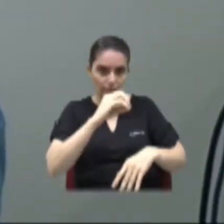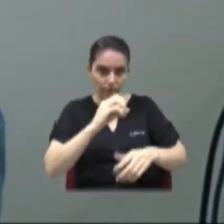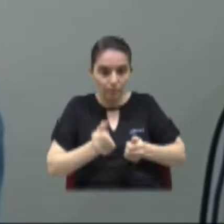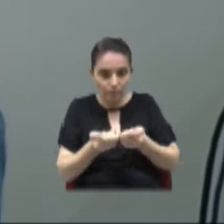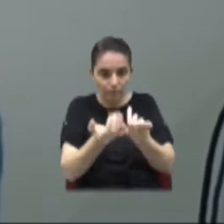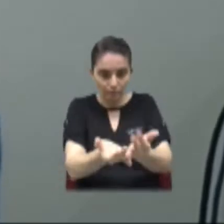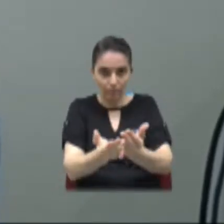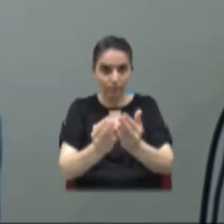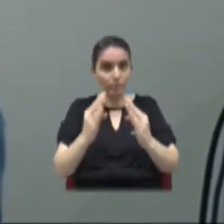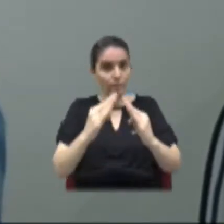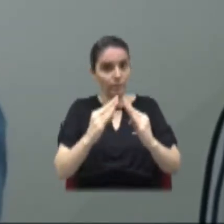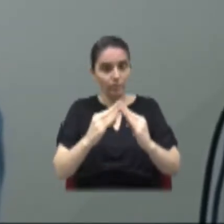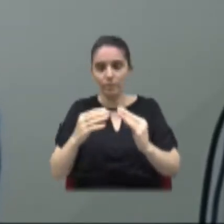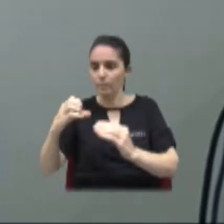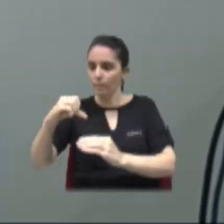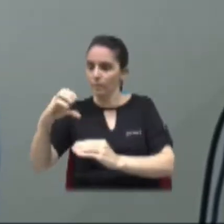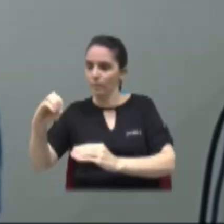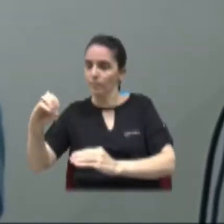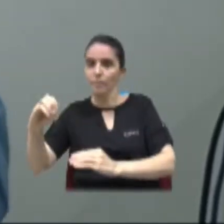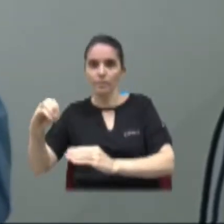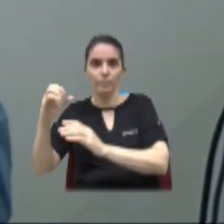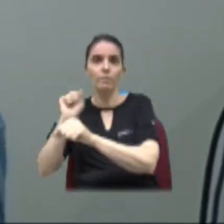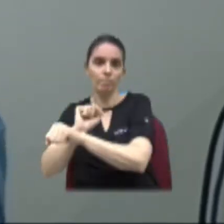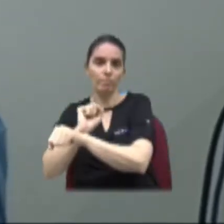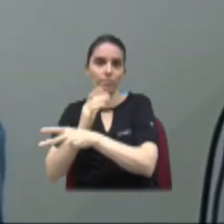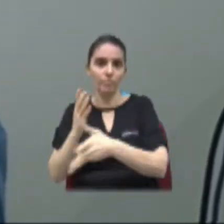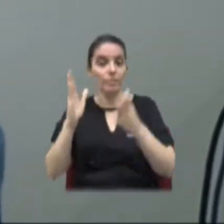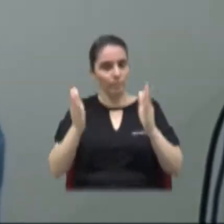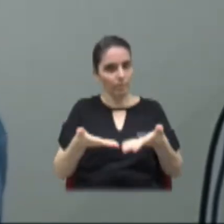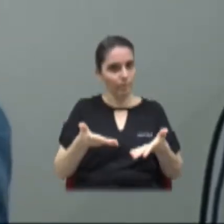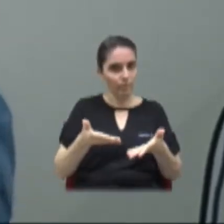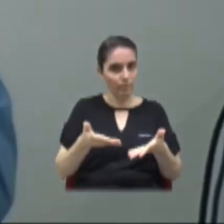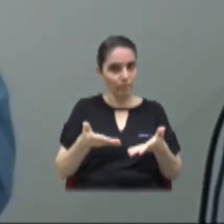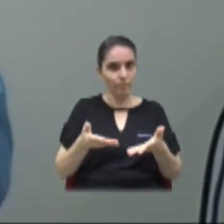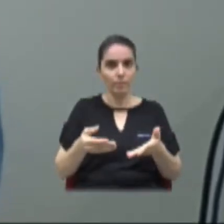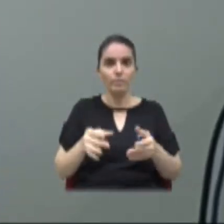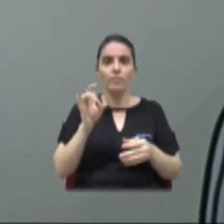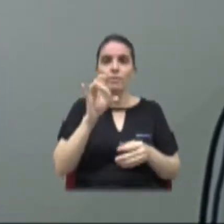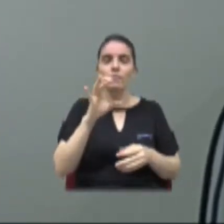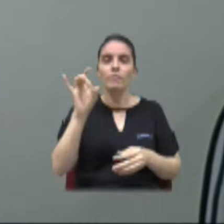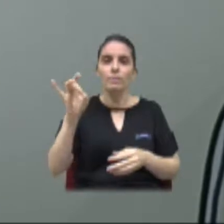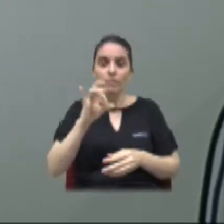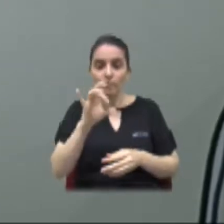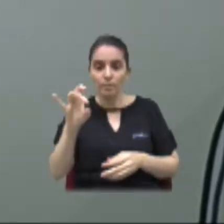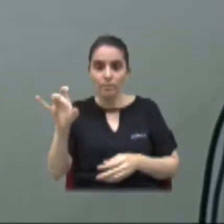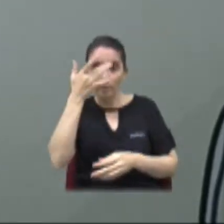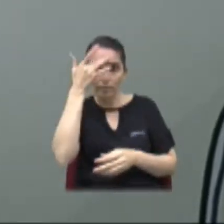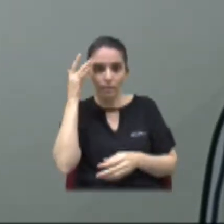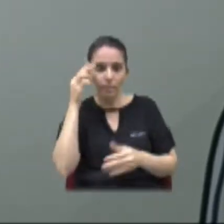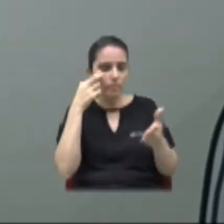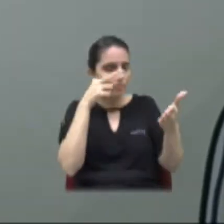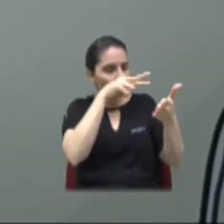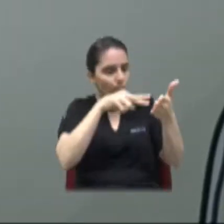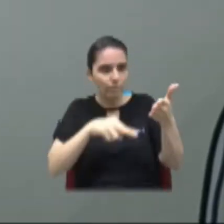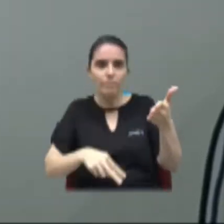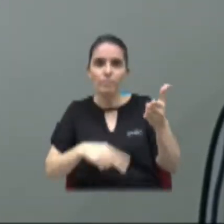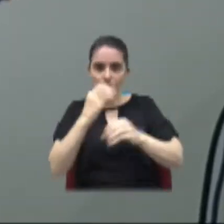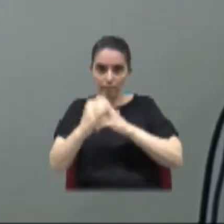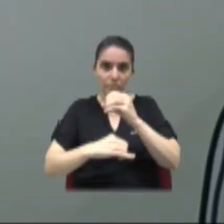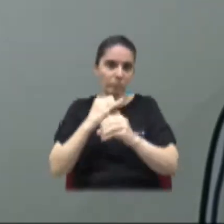lá também. Na entrega do Rubi, por exemplo, foi baixado um decreto especialmente para o Rubi. Então, foram chamadas